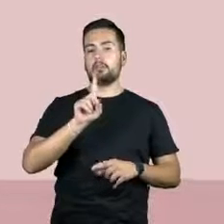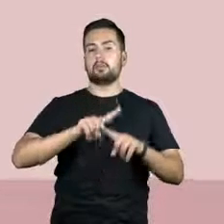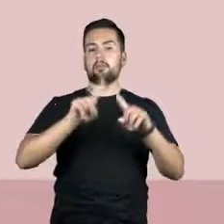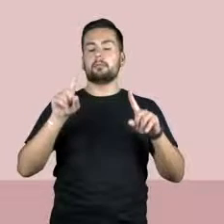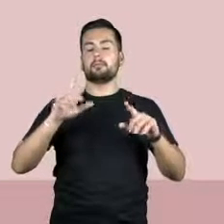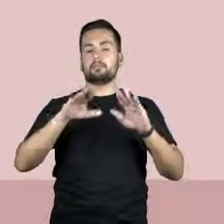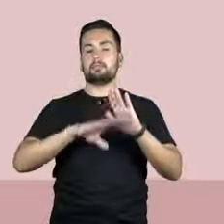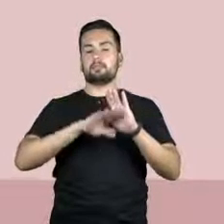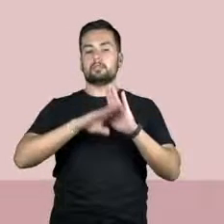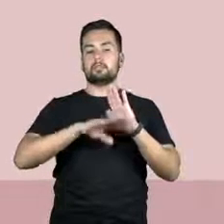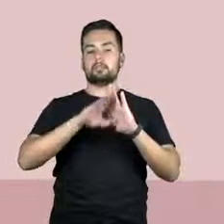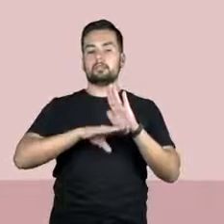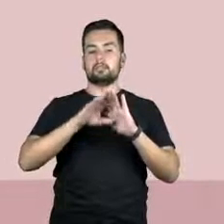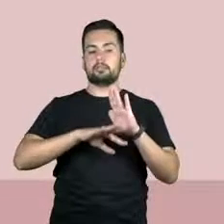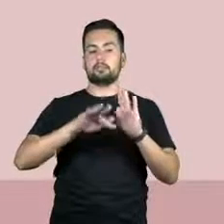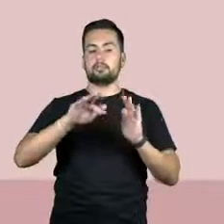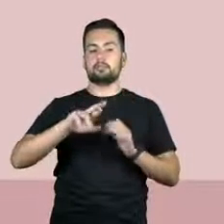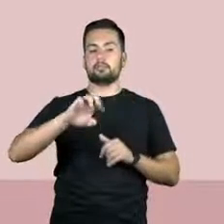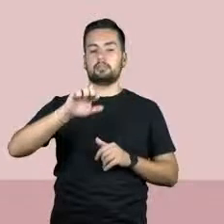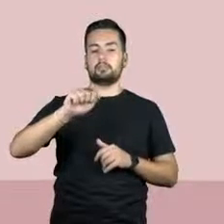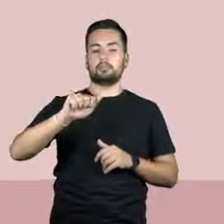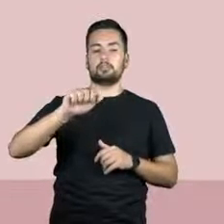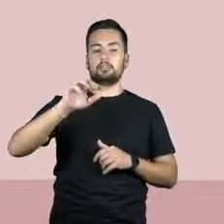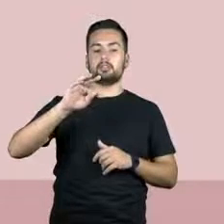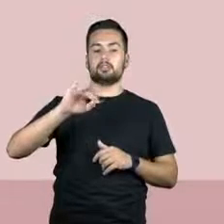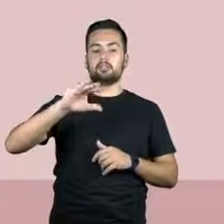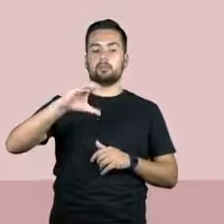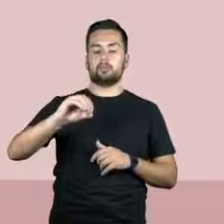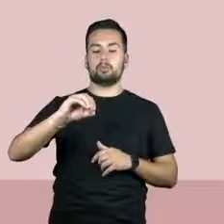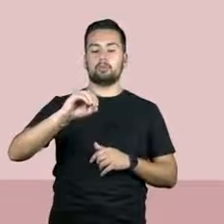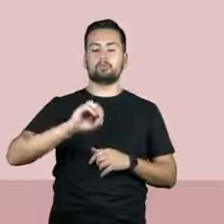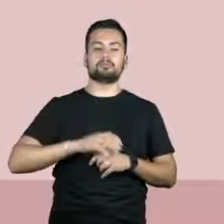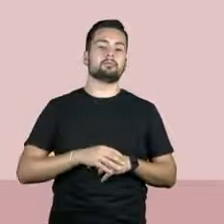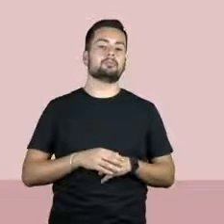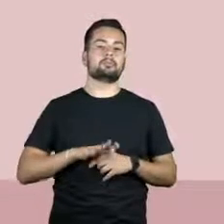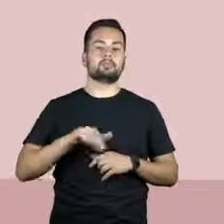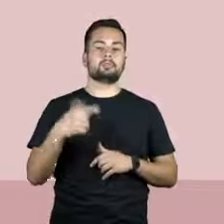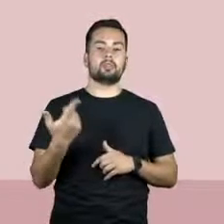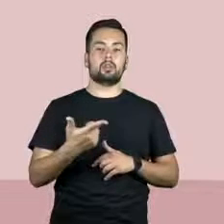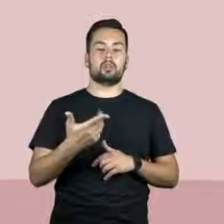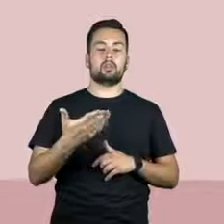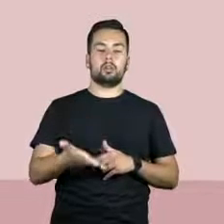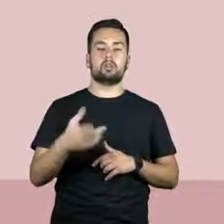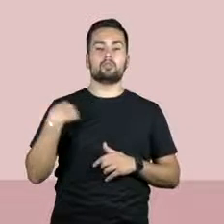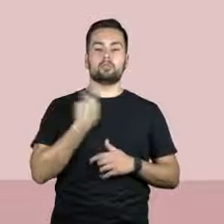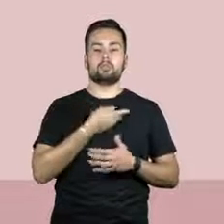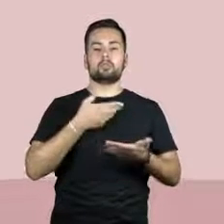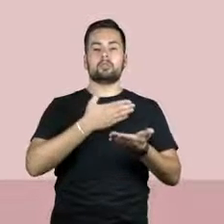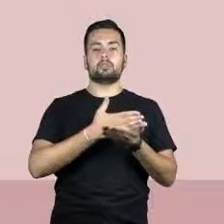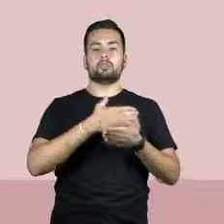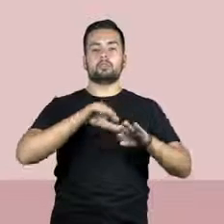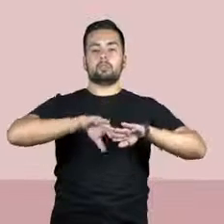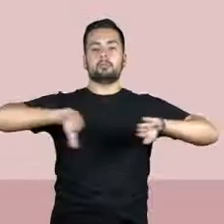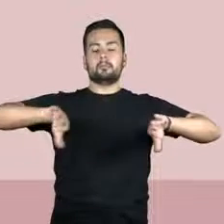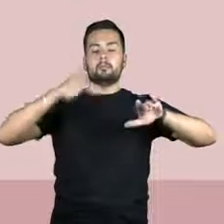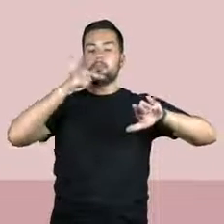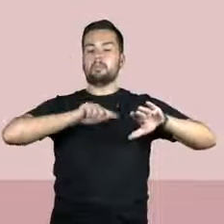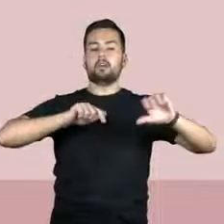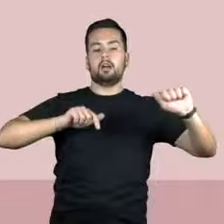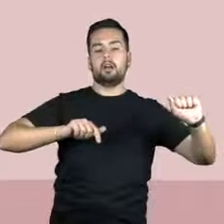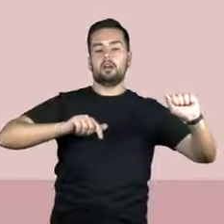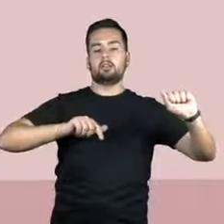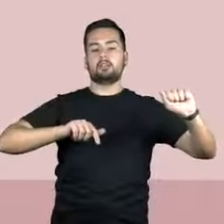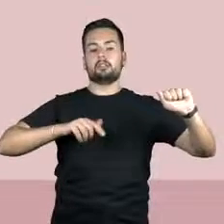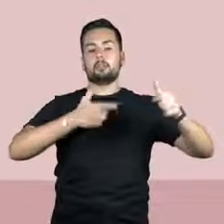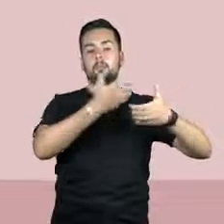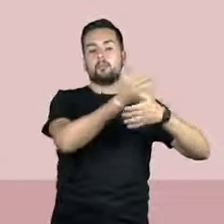freático, ou seja, ela está abaixo do nível d'água. Tá? Então, a gente consegue separar essa fatia em 2 parcelas, uma área A, seca, né,